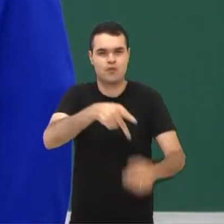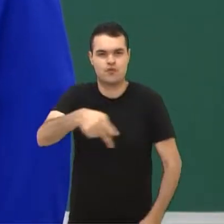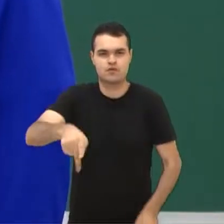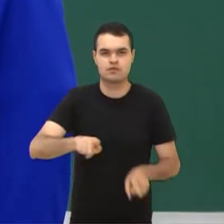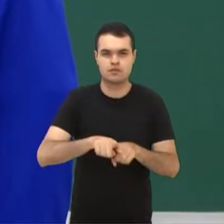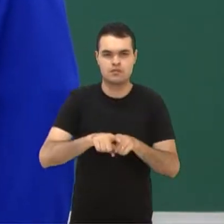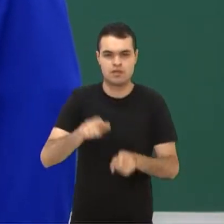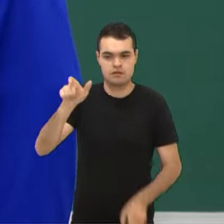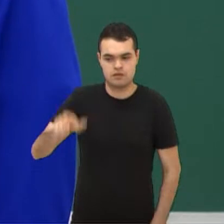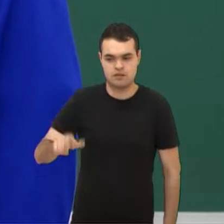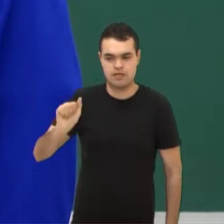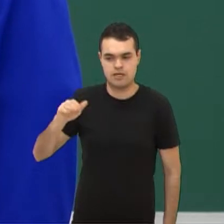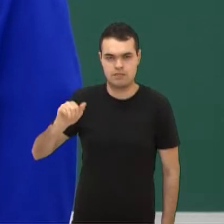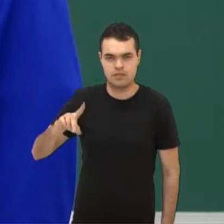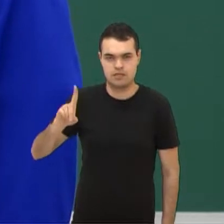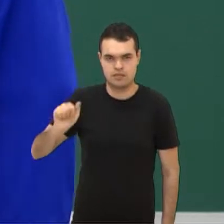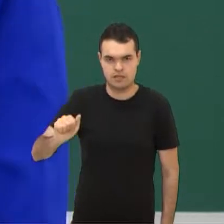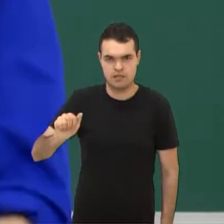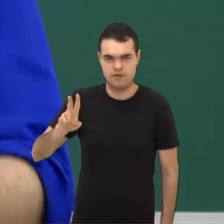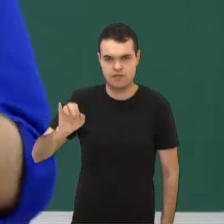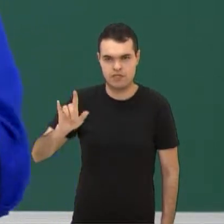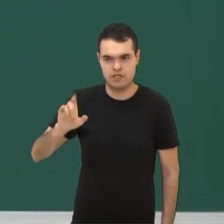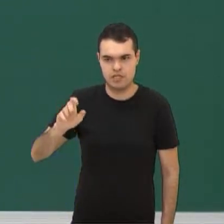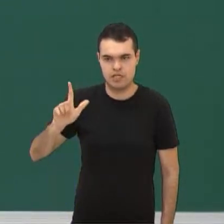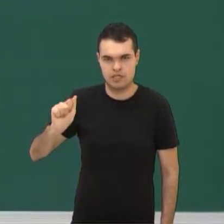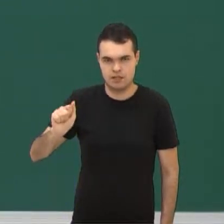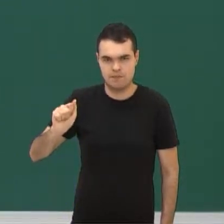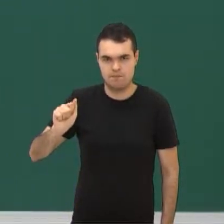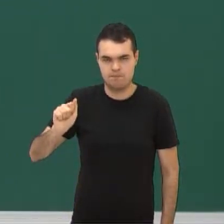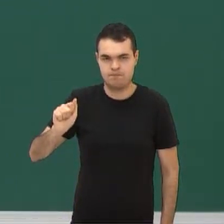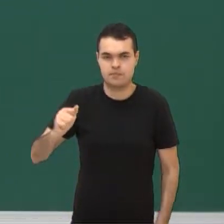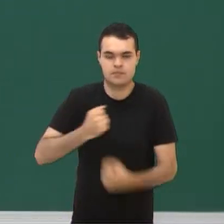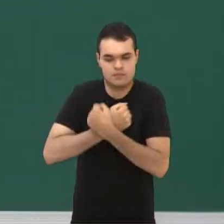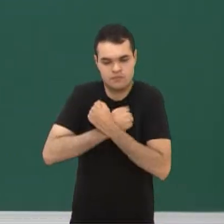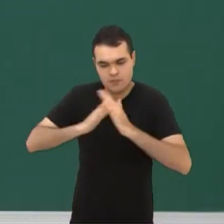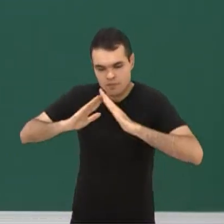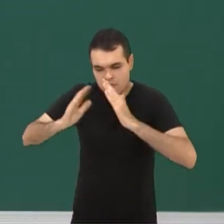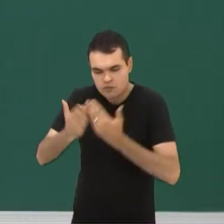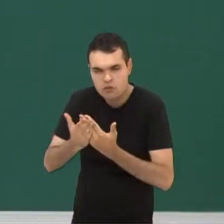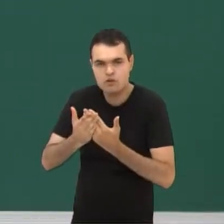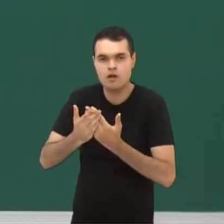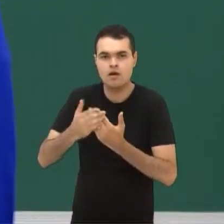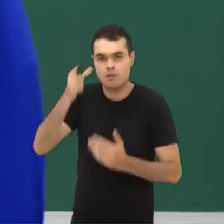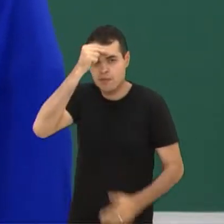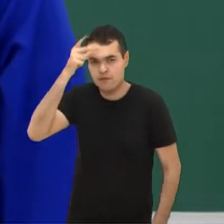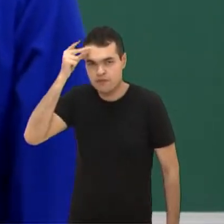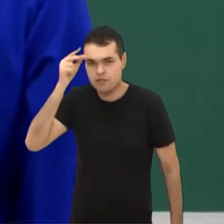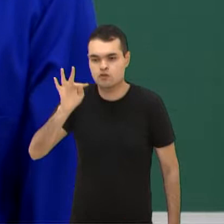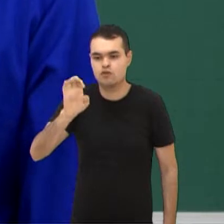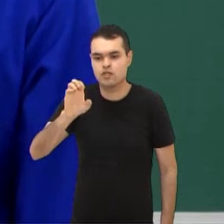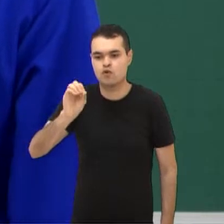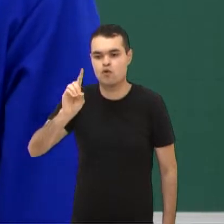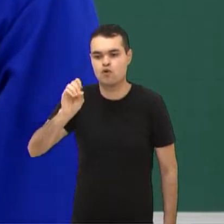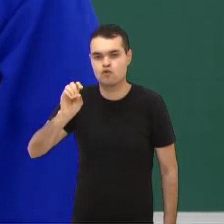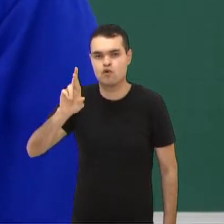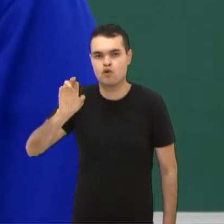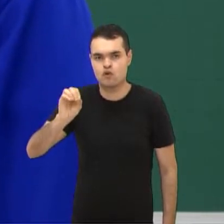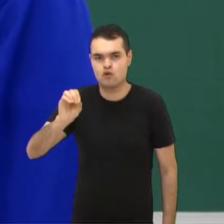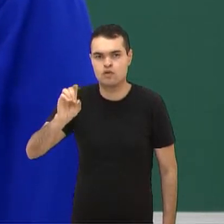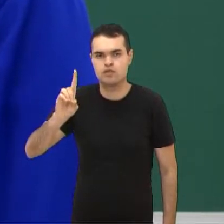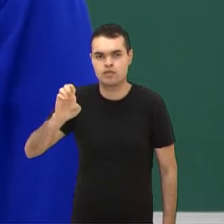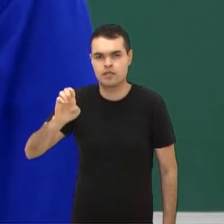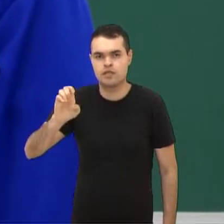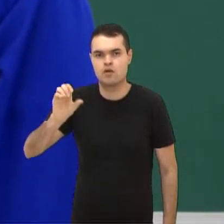Amanda Fernanda Vilela, um abraço para todos vocês, Colégio Estadual, prefeito Antônio Teodoro de Oliveira, de Campo